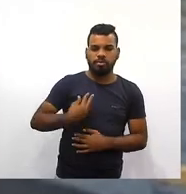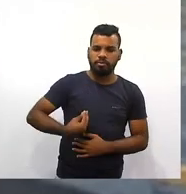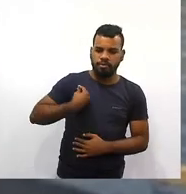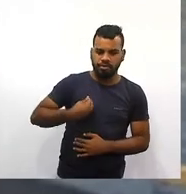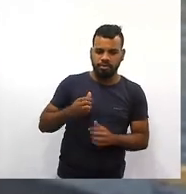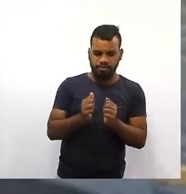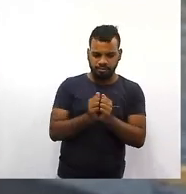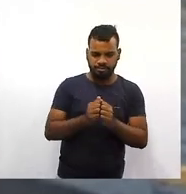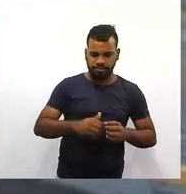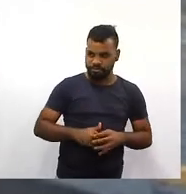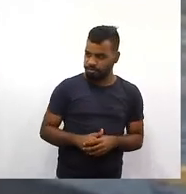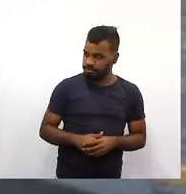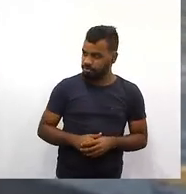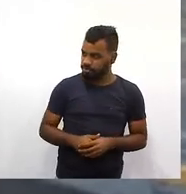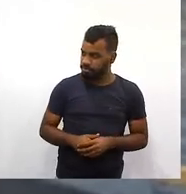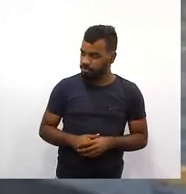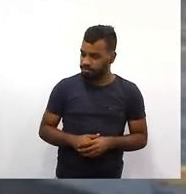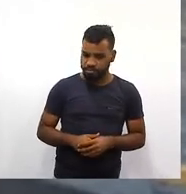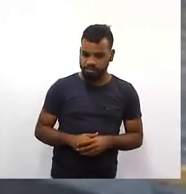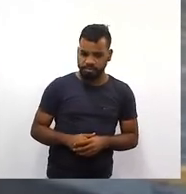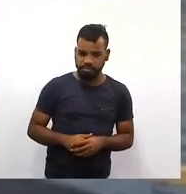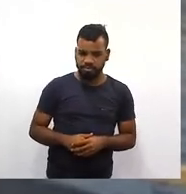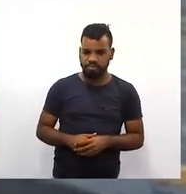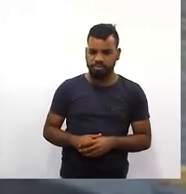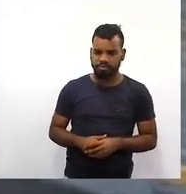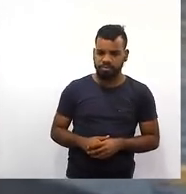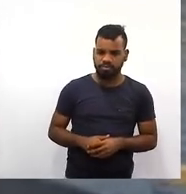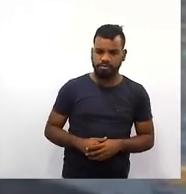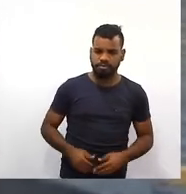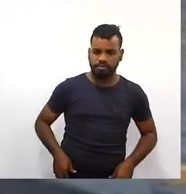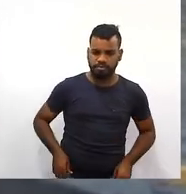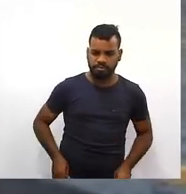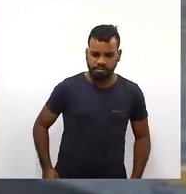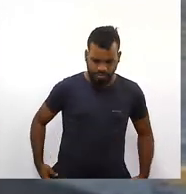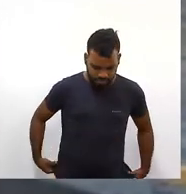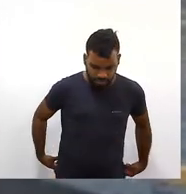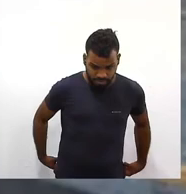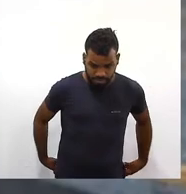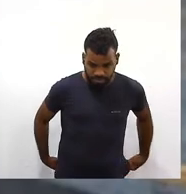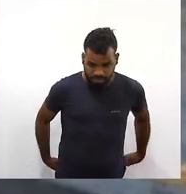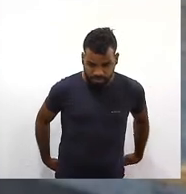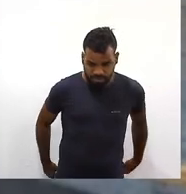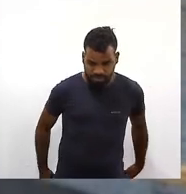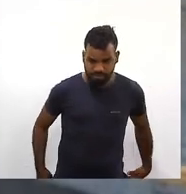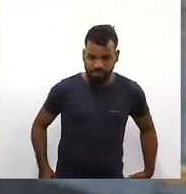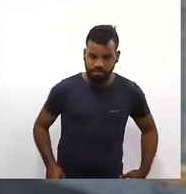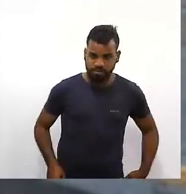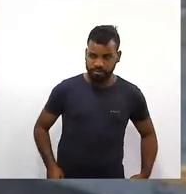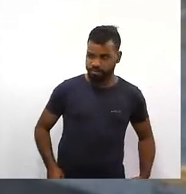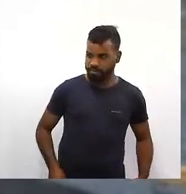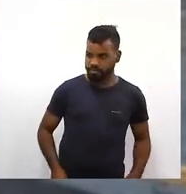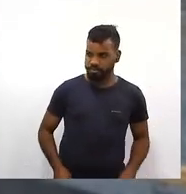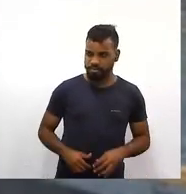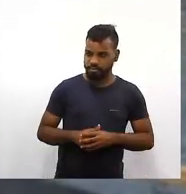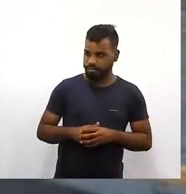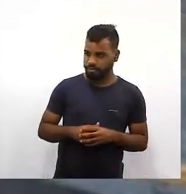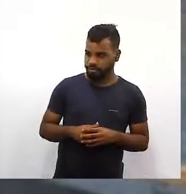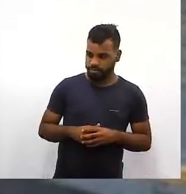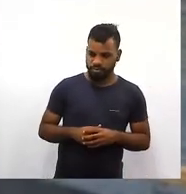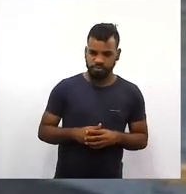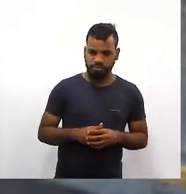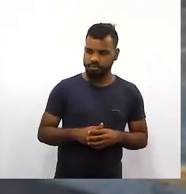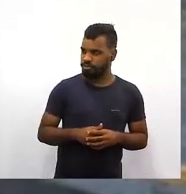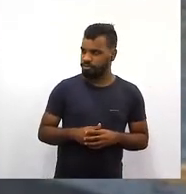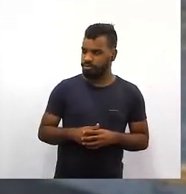migra. Perceba, além das rimas, né, muito bem selecionadas, estamos falando de um